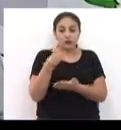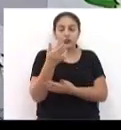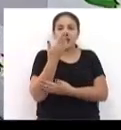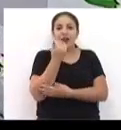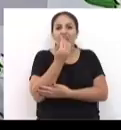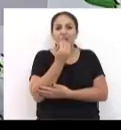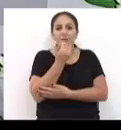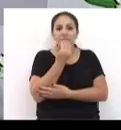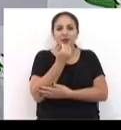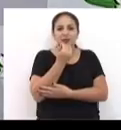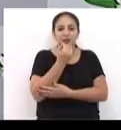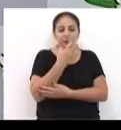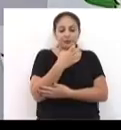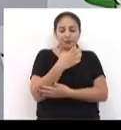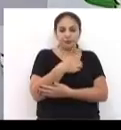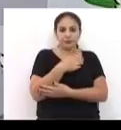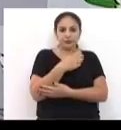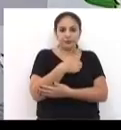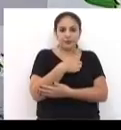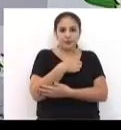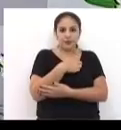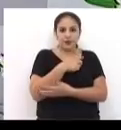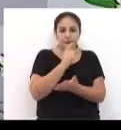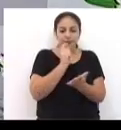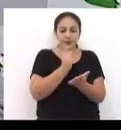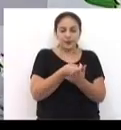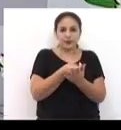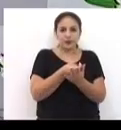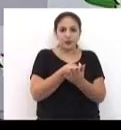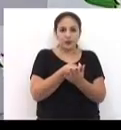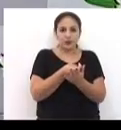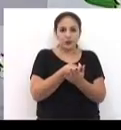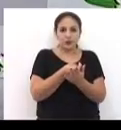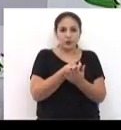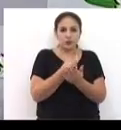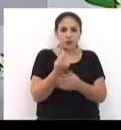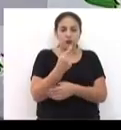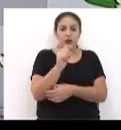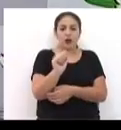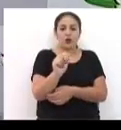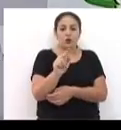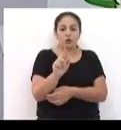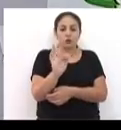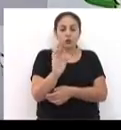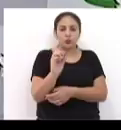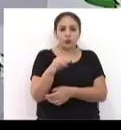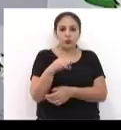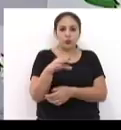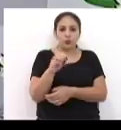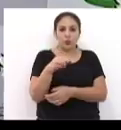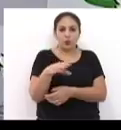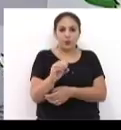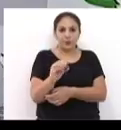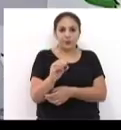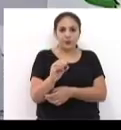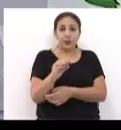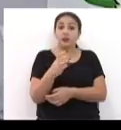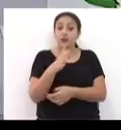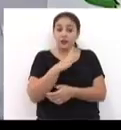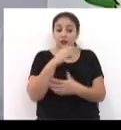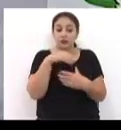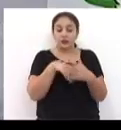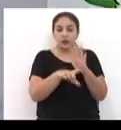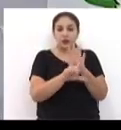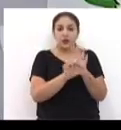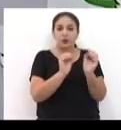Alimentação na forma de uma parcela autônoma. E essa parcela autônoma é como uma verba in natura. Ela tem uma legalidade a ser paga